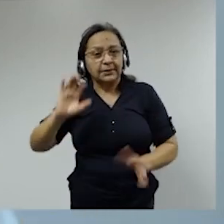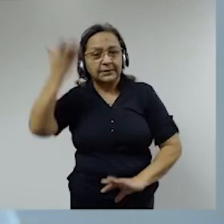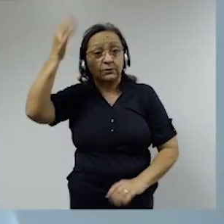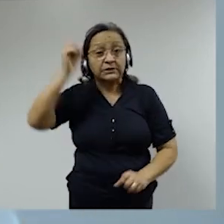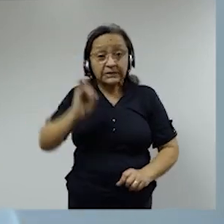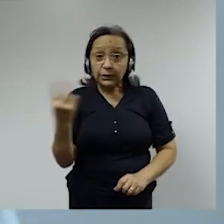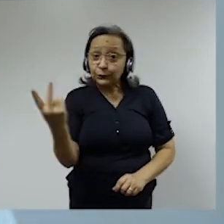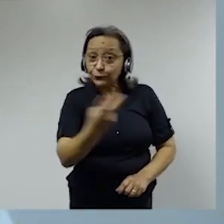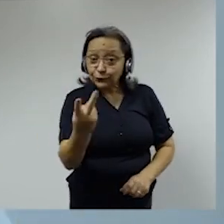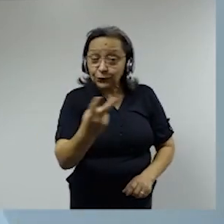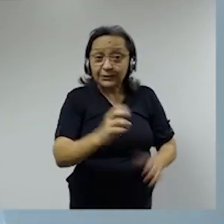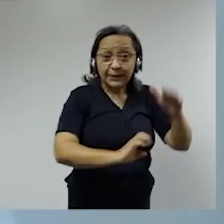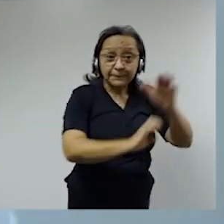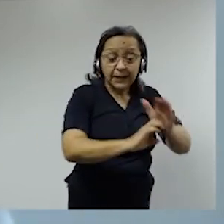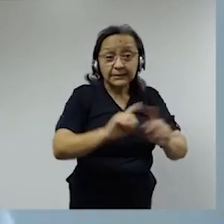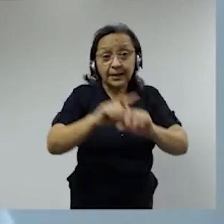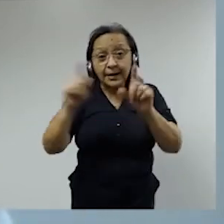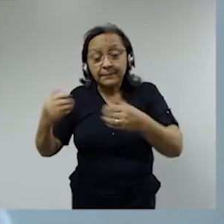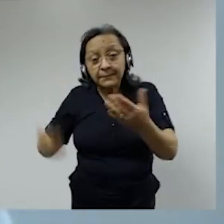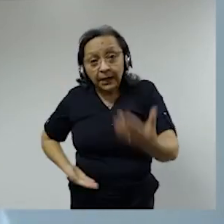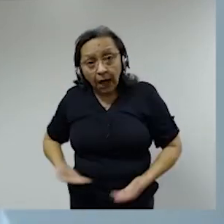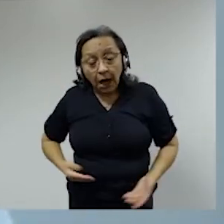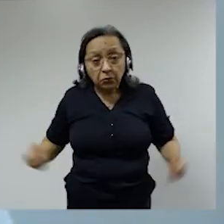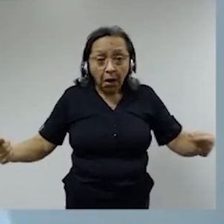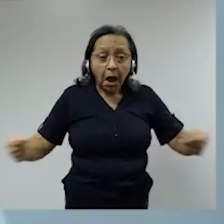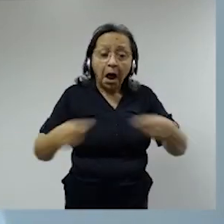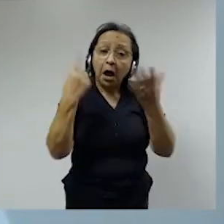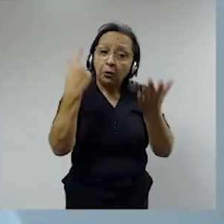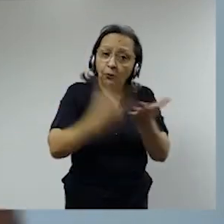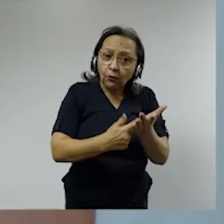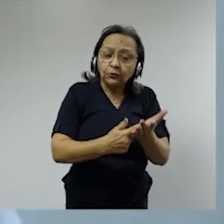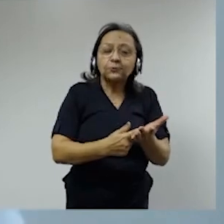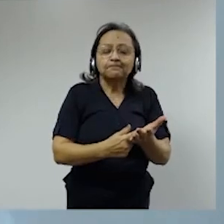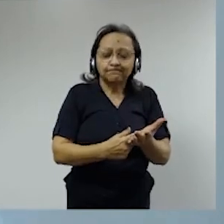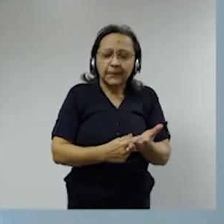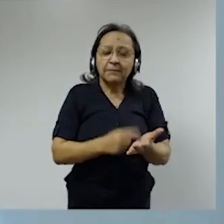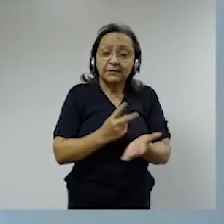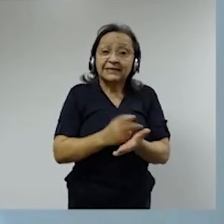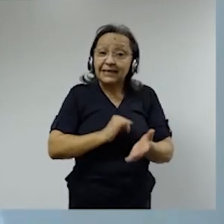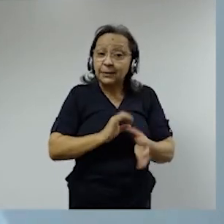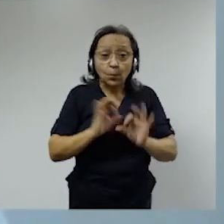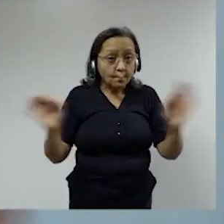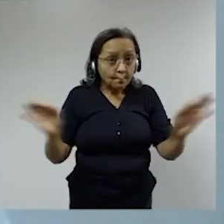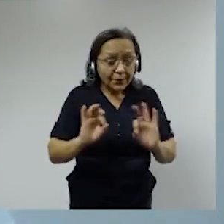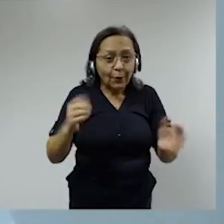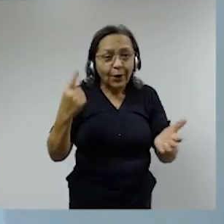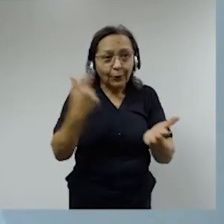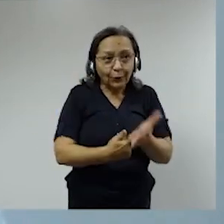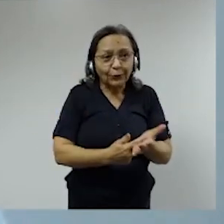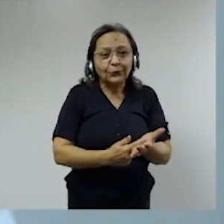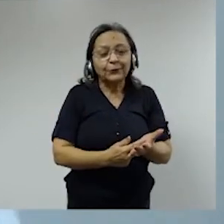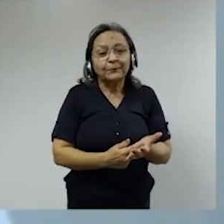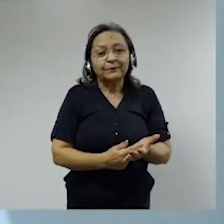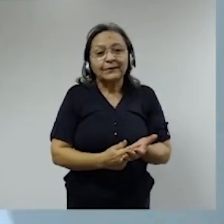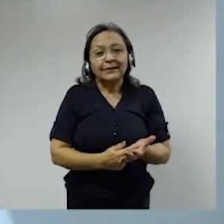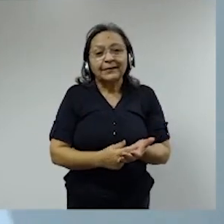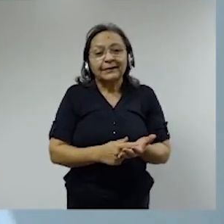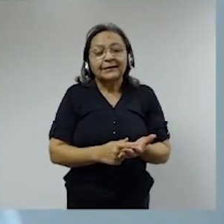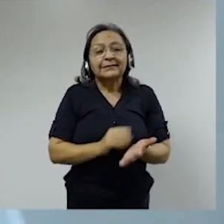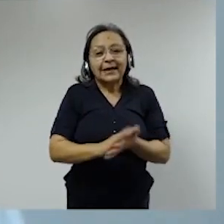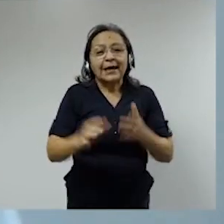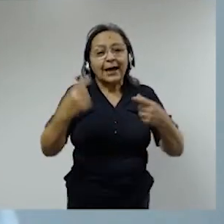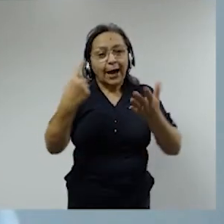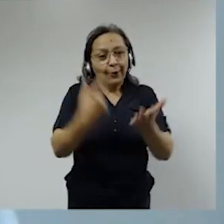partes fizerem acordo, nós estaremos diante de novação. Se não fizermos, se as partes não fizerem nesse acordo, nesse